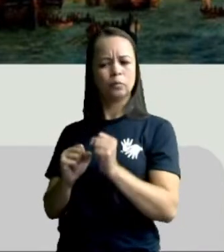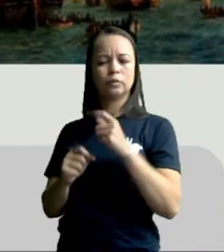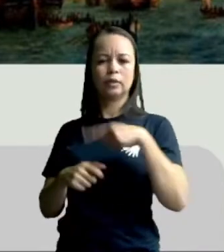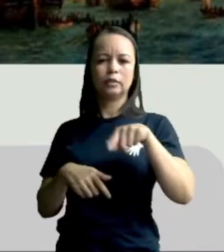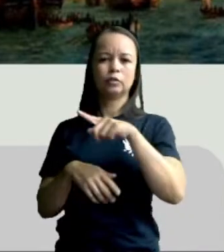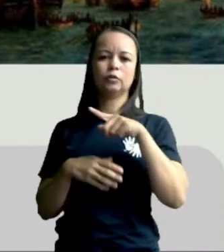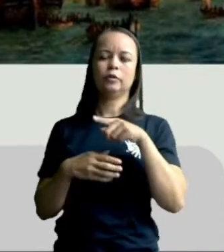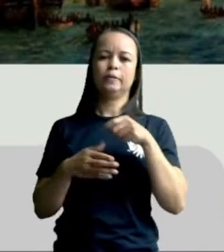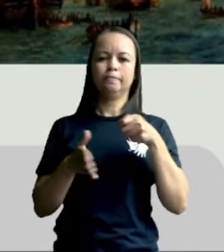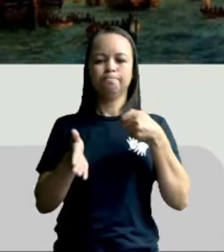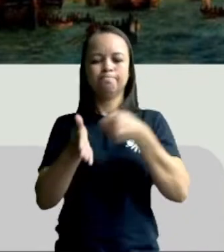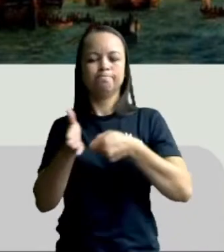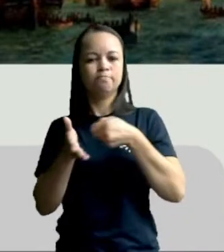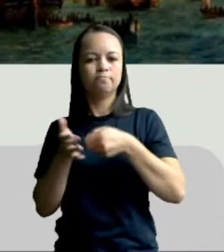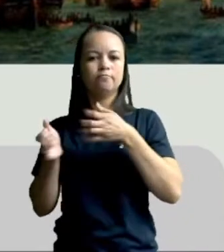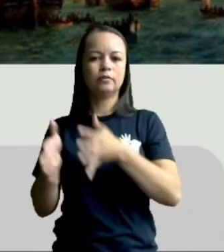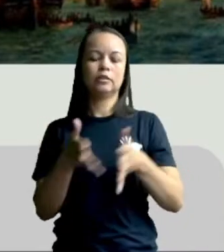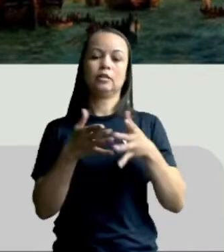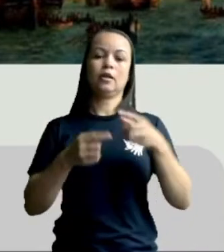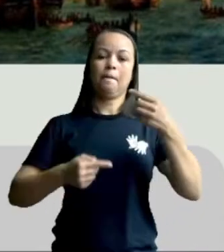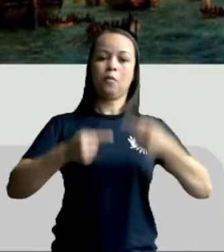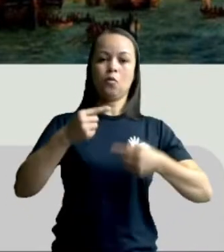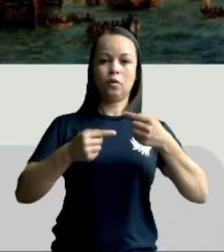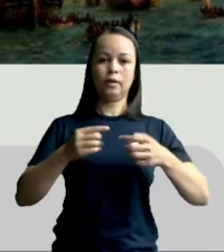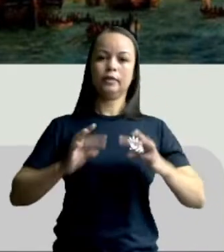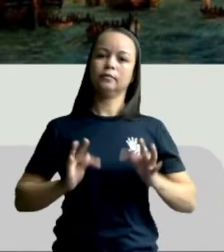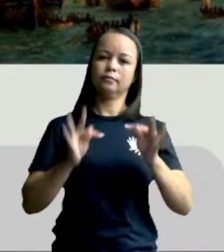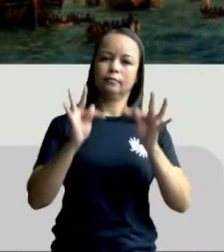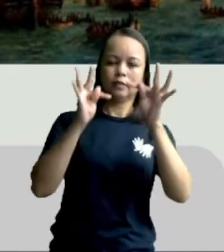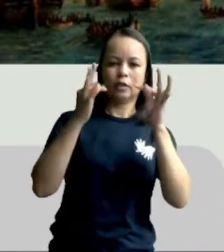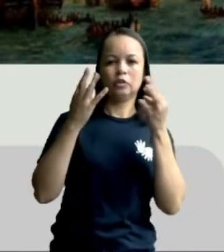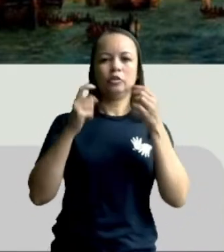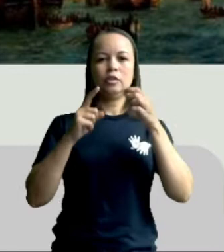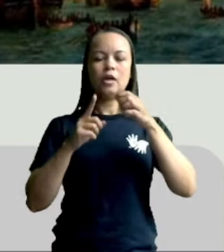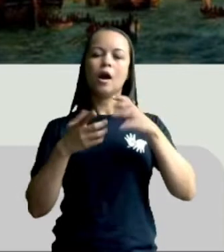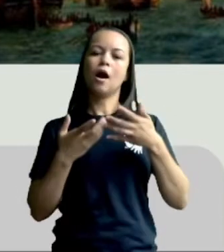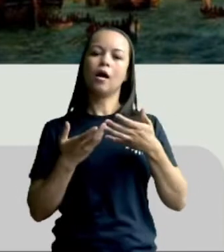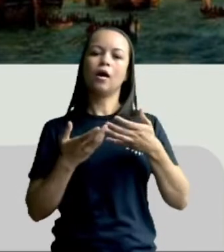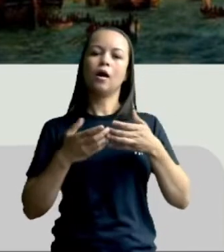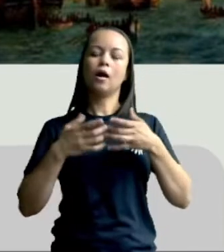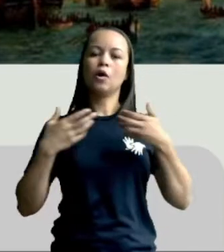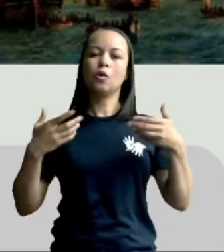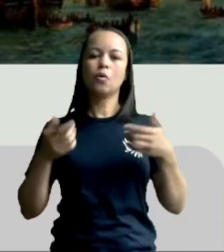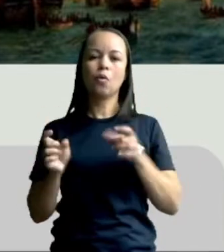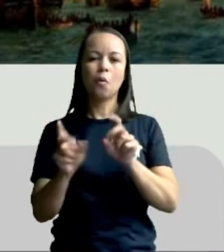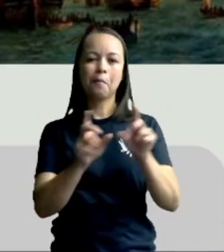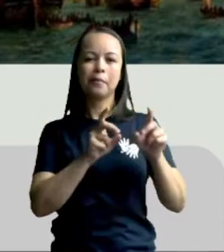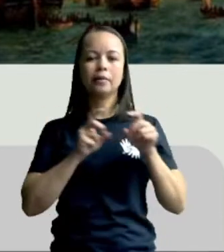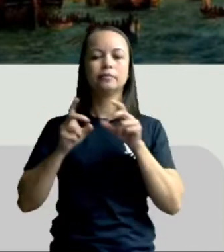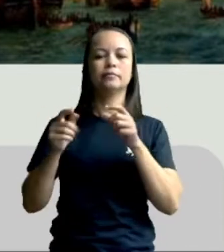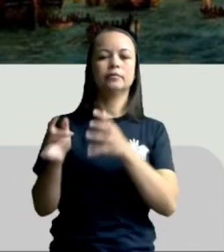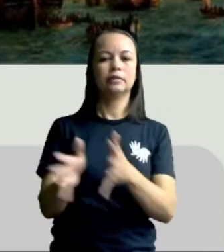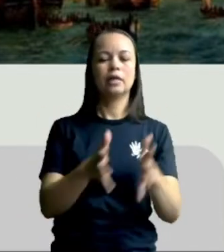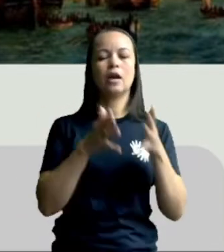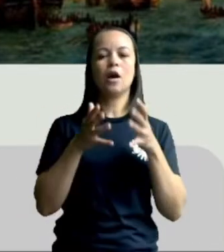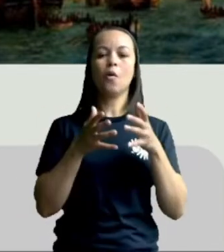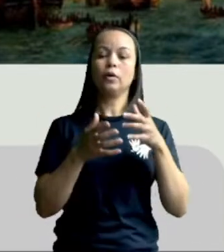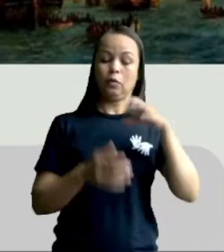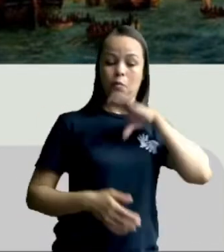desenvolvimento náutico. Política, tecnologia, comercial e até geograficamente, Portugal tinha as condições